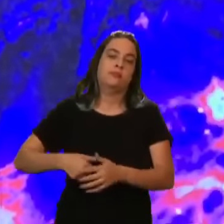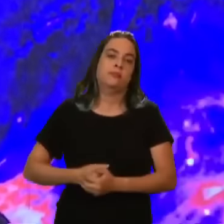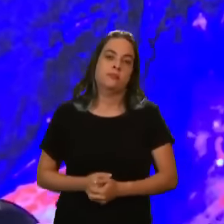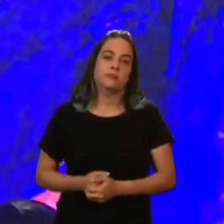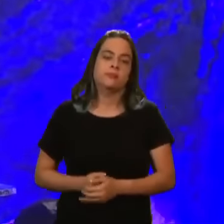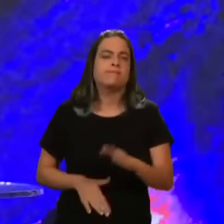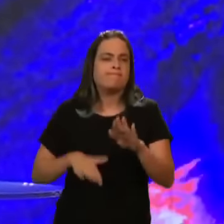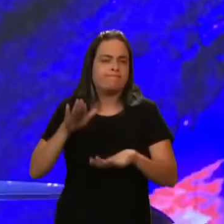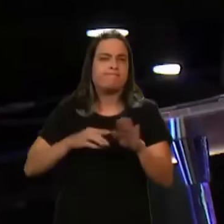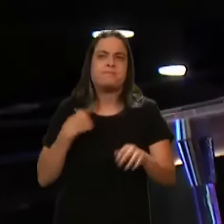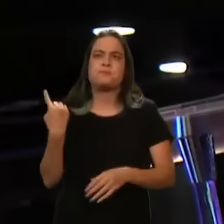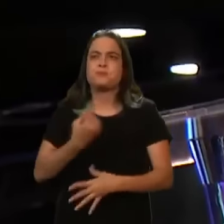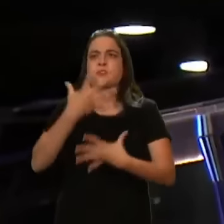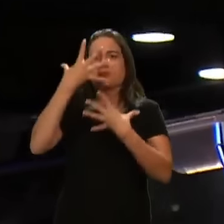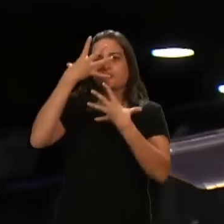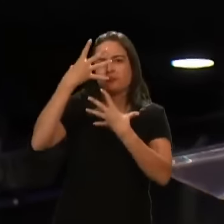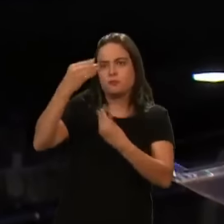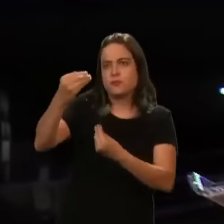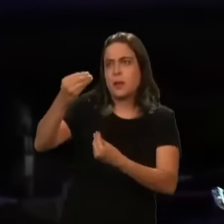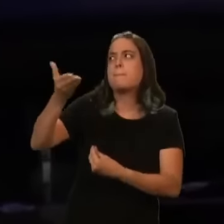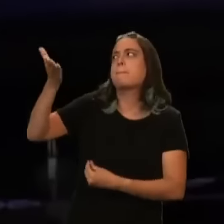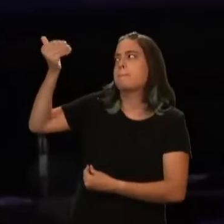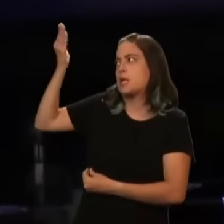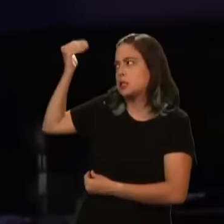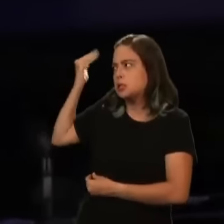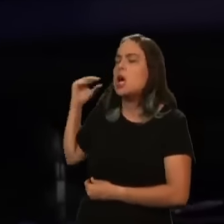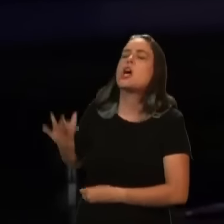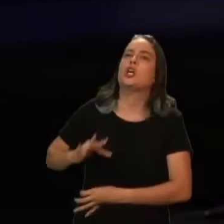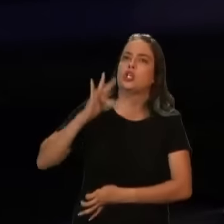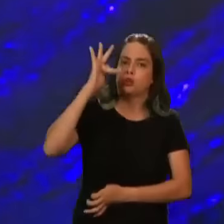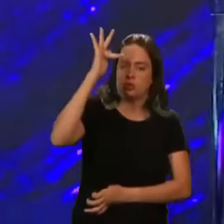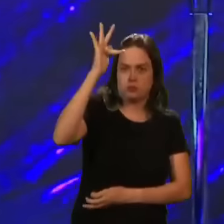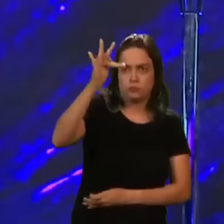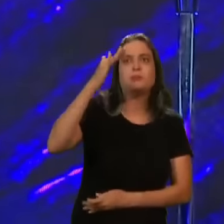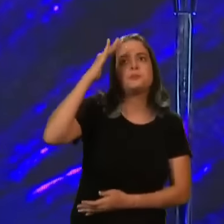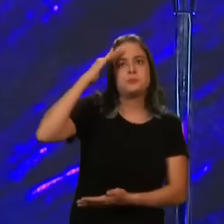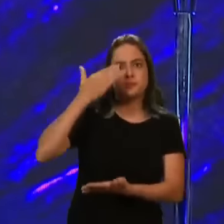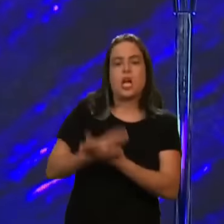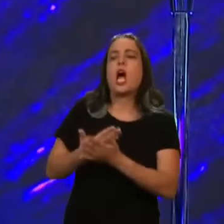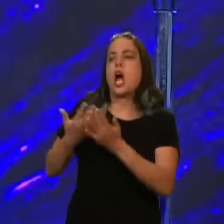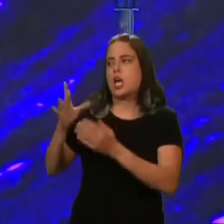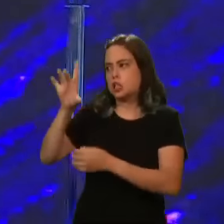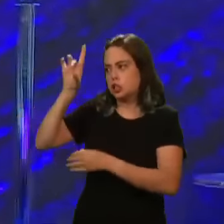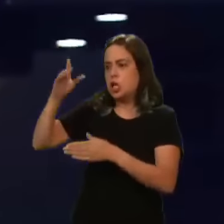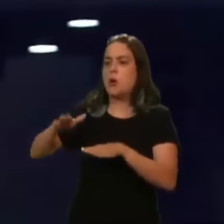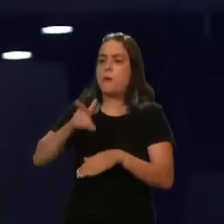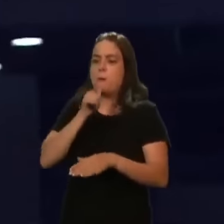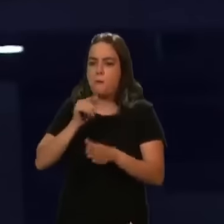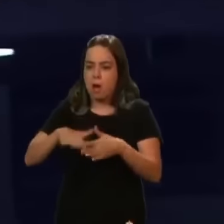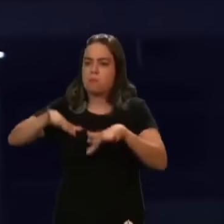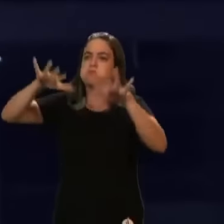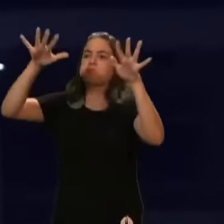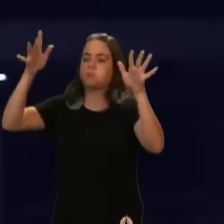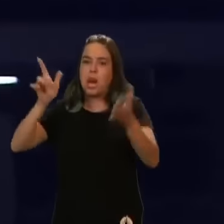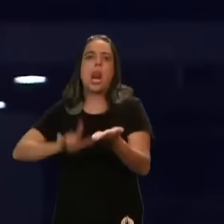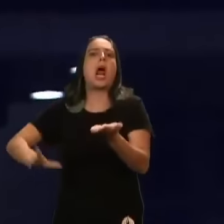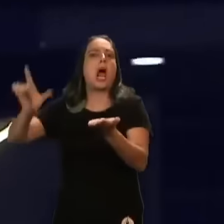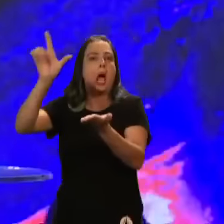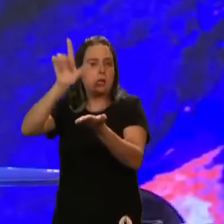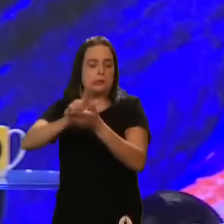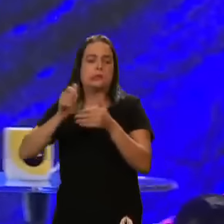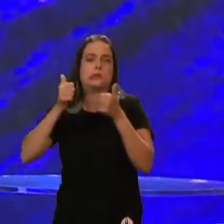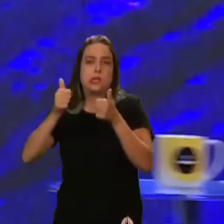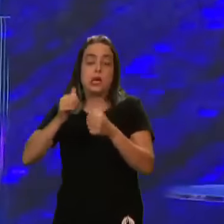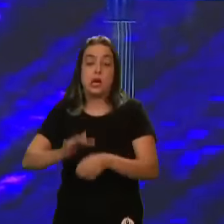Muitos de nós temos essa fé no passado e fé no futuro. A gente acredita, não, Deus abriu o mar, Deus ressuscitou Lázaro, Deus fez um monte de... E